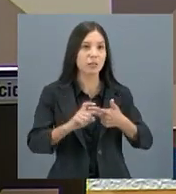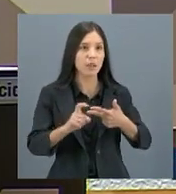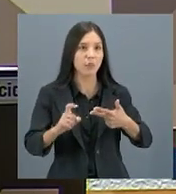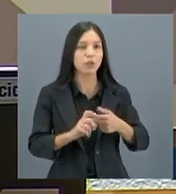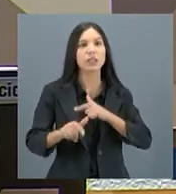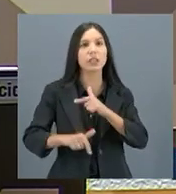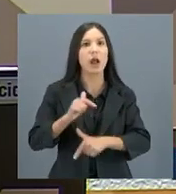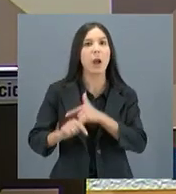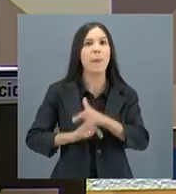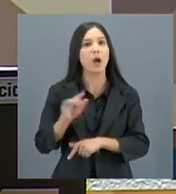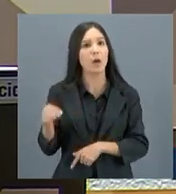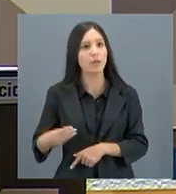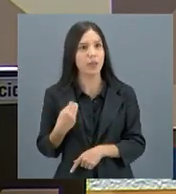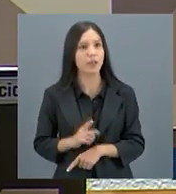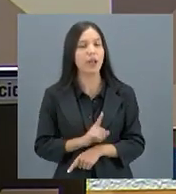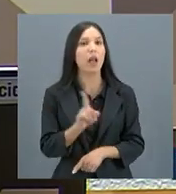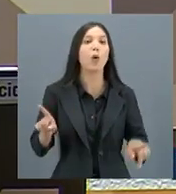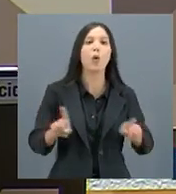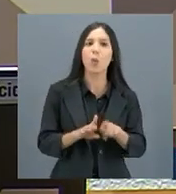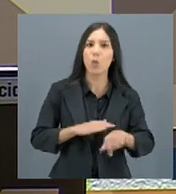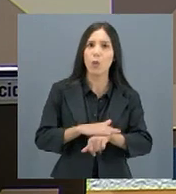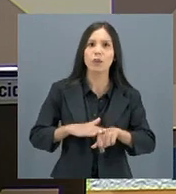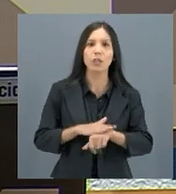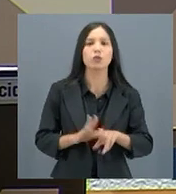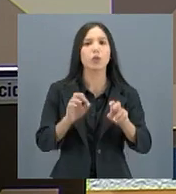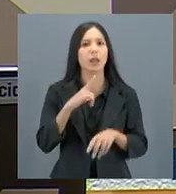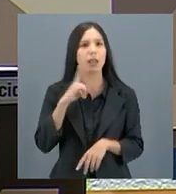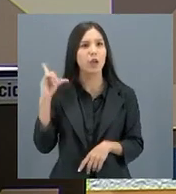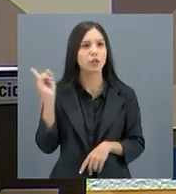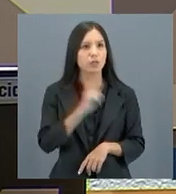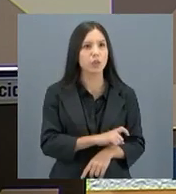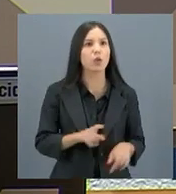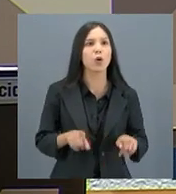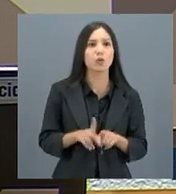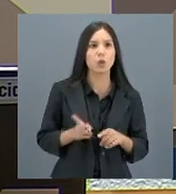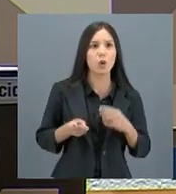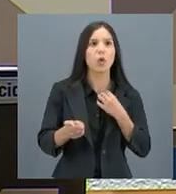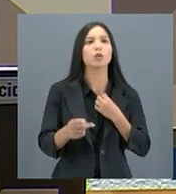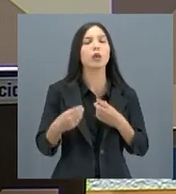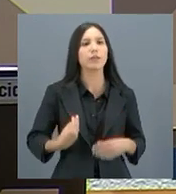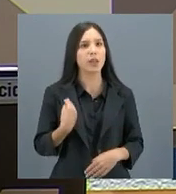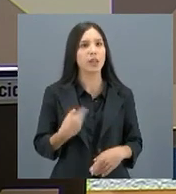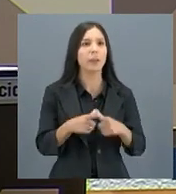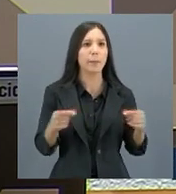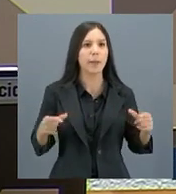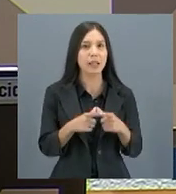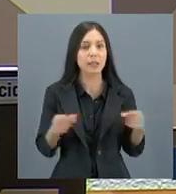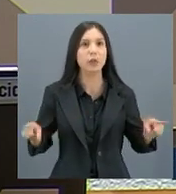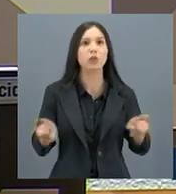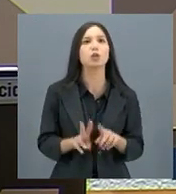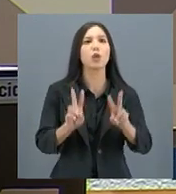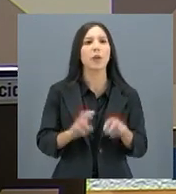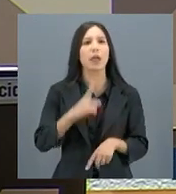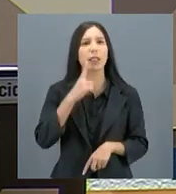sobre o trabalho que havia sido realizado até ali. Conversei com ele sobre as dificuldades para continuar vivendo em Brasília, realizando o trabalho, sobre o